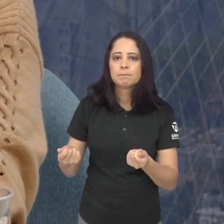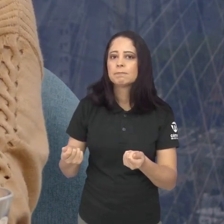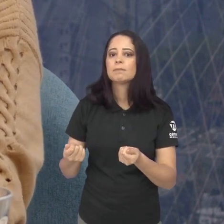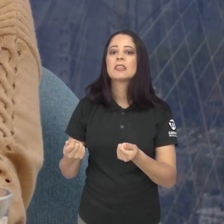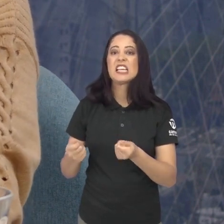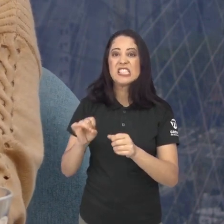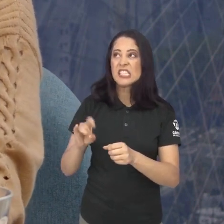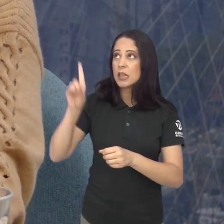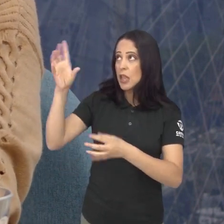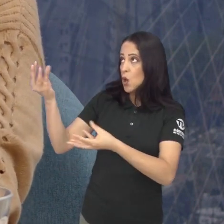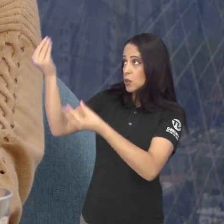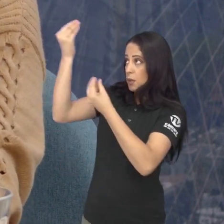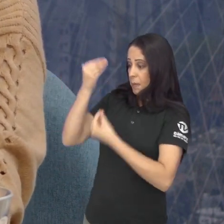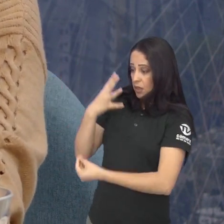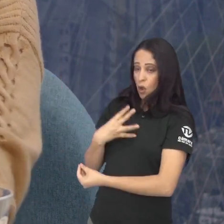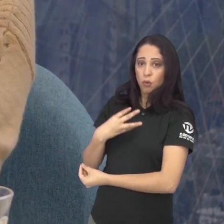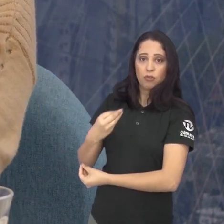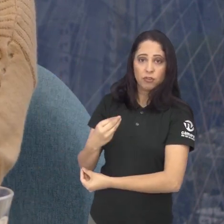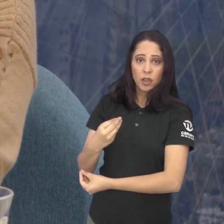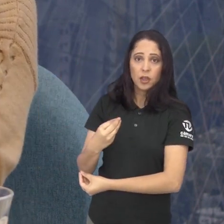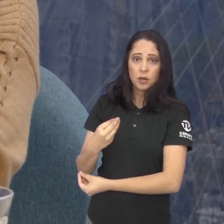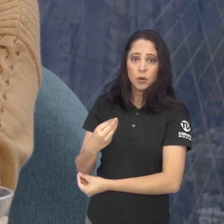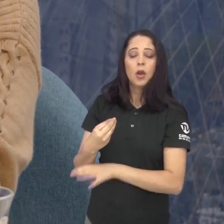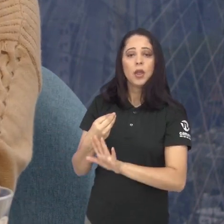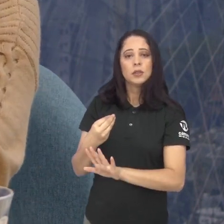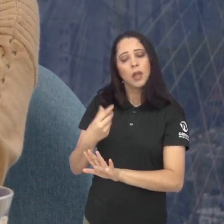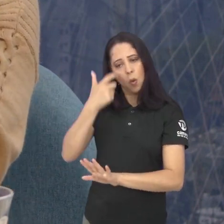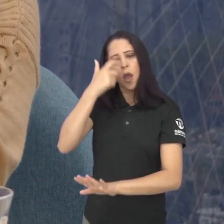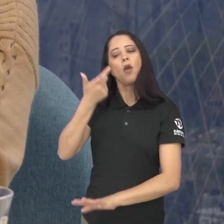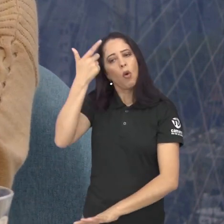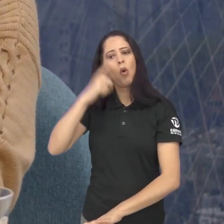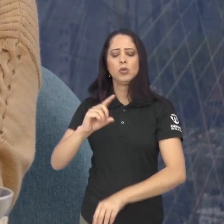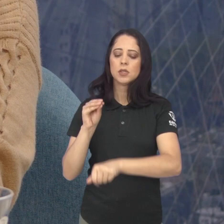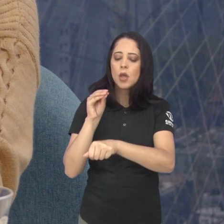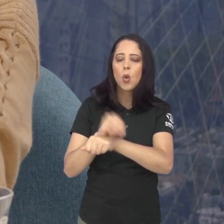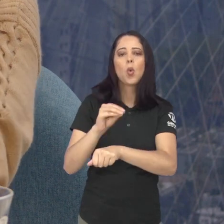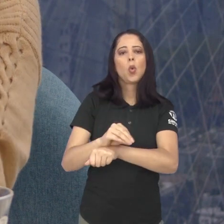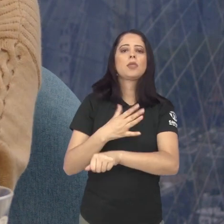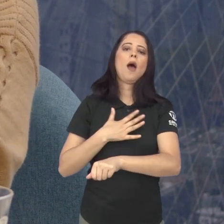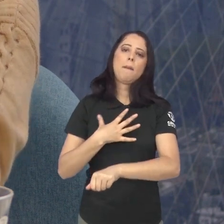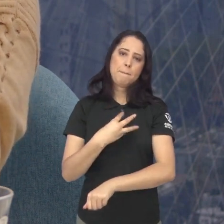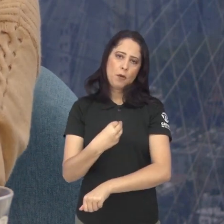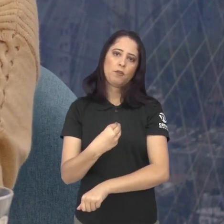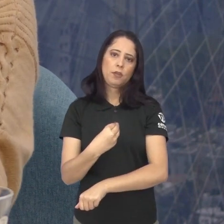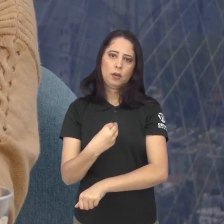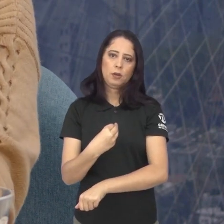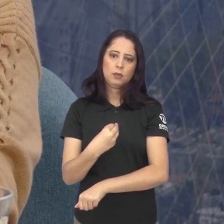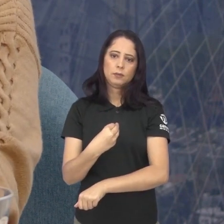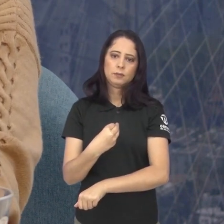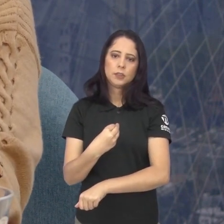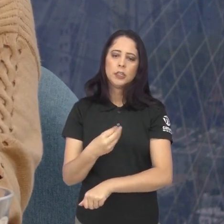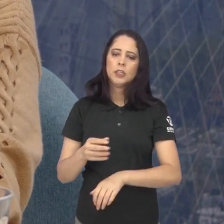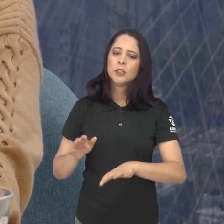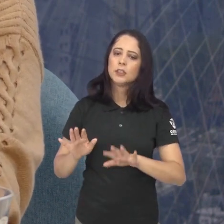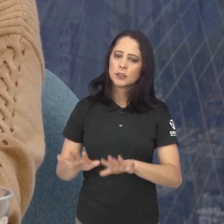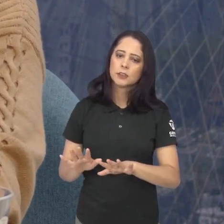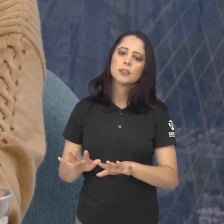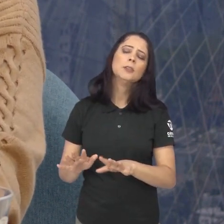se esse ser foi dado para a minha família, porque a gente, de alguma forma, vai conseguir levar ele para o melhor dele.